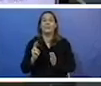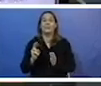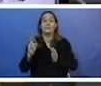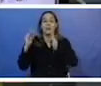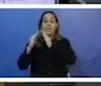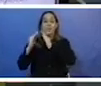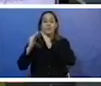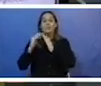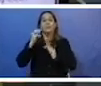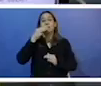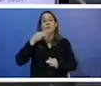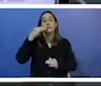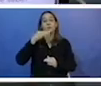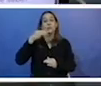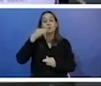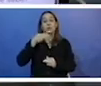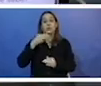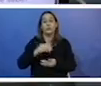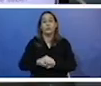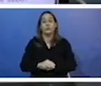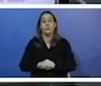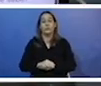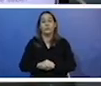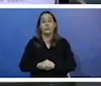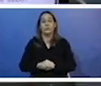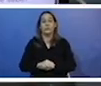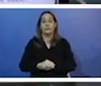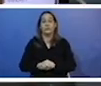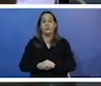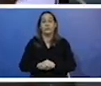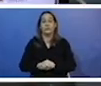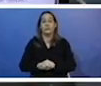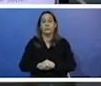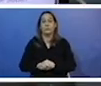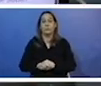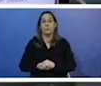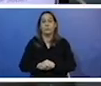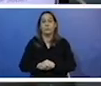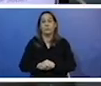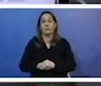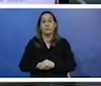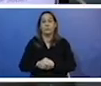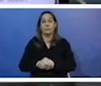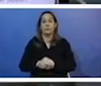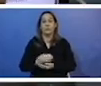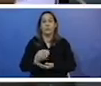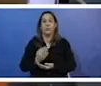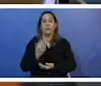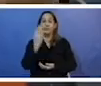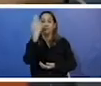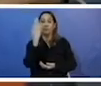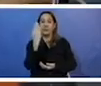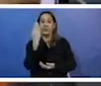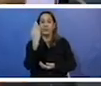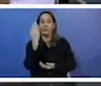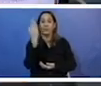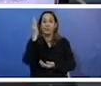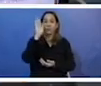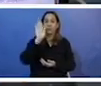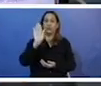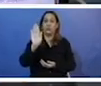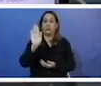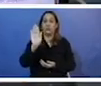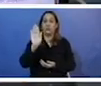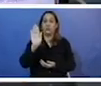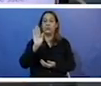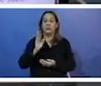estão olhando para o trajeto, né? Elas não estão de costas para a casinha. Por isso que a gente sabe que elas